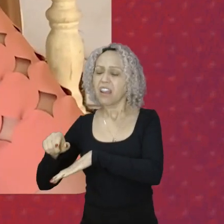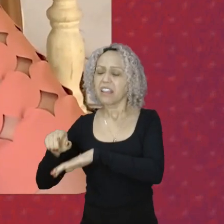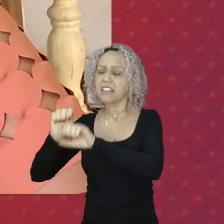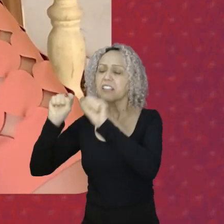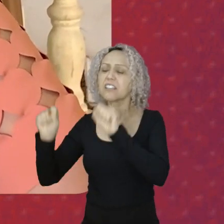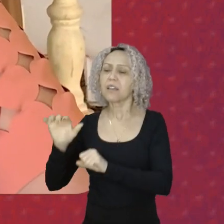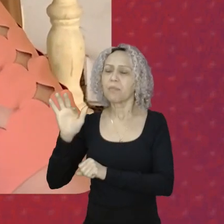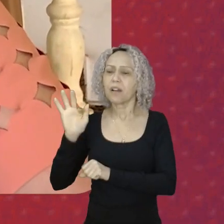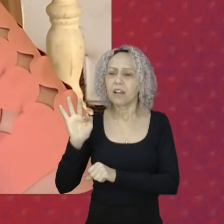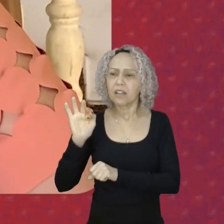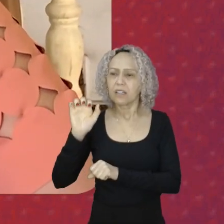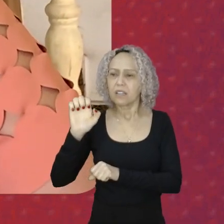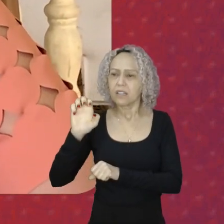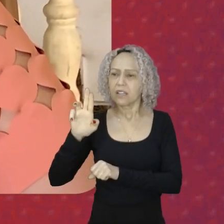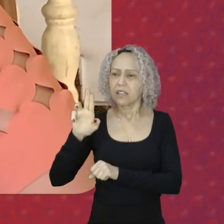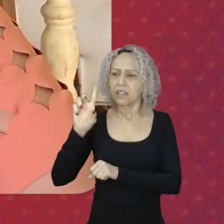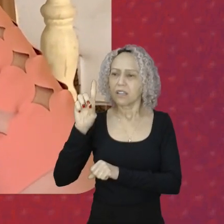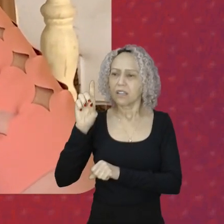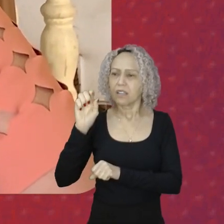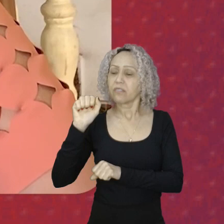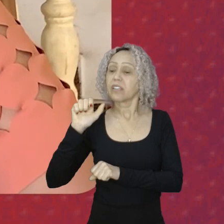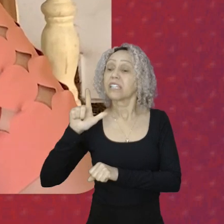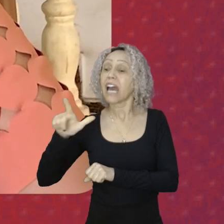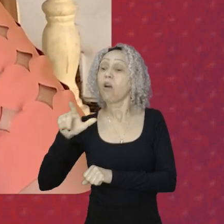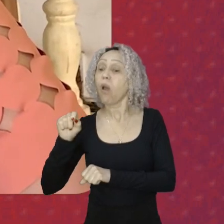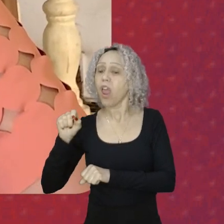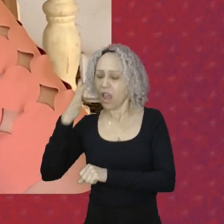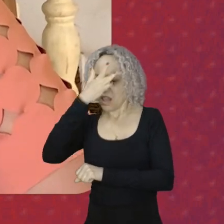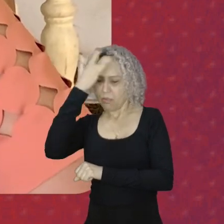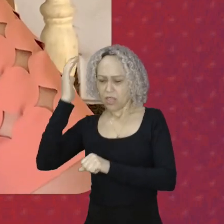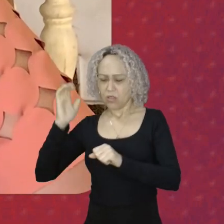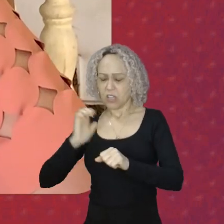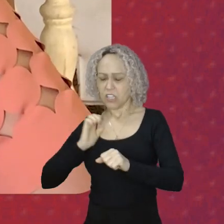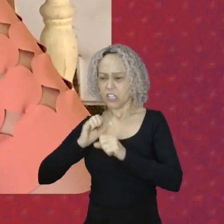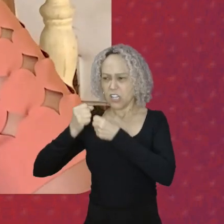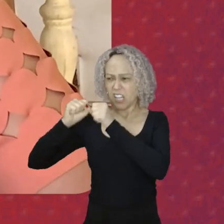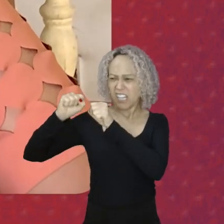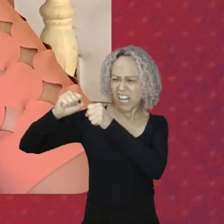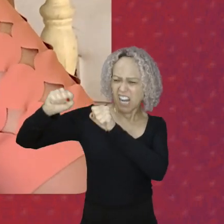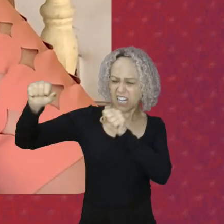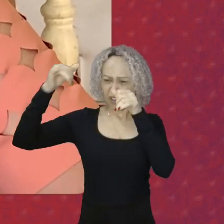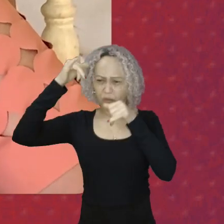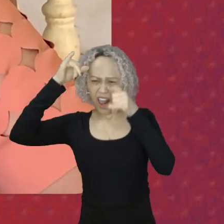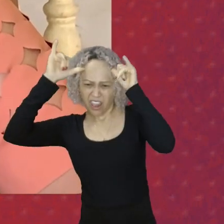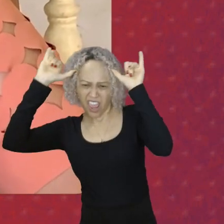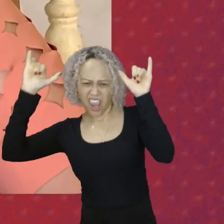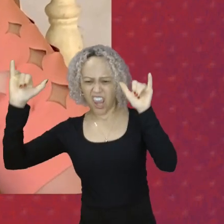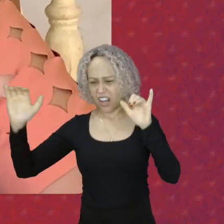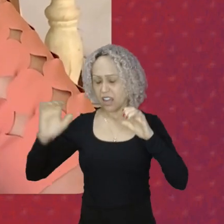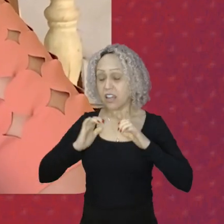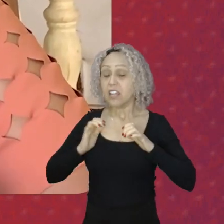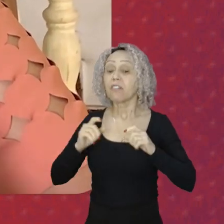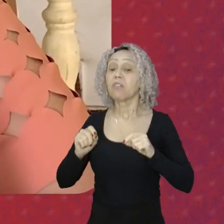Então, aqui nós vamos apresentar essa